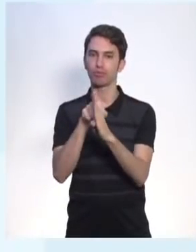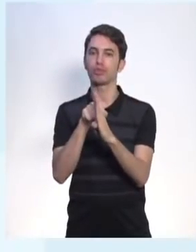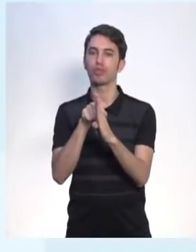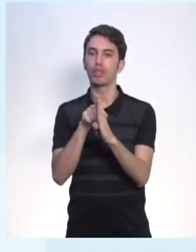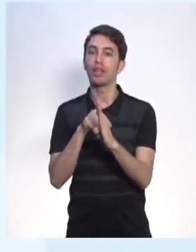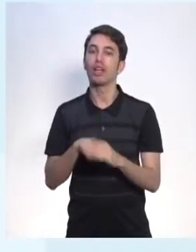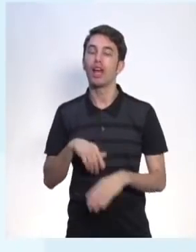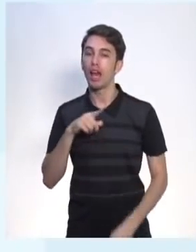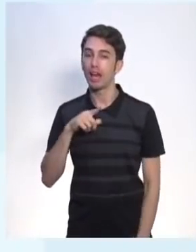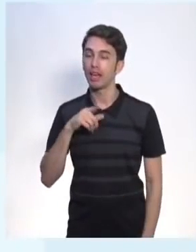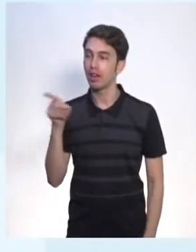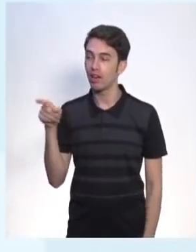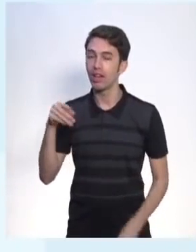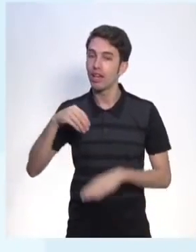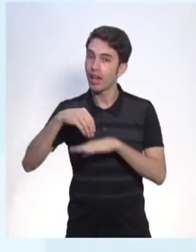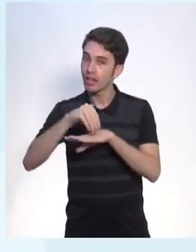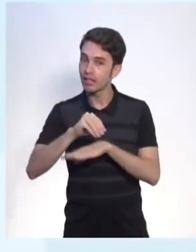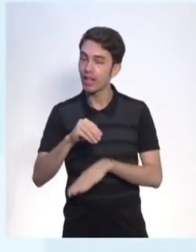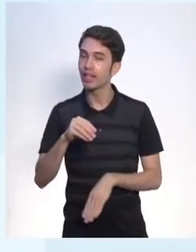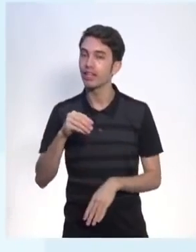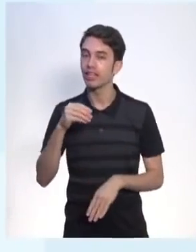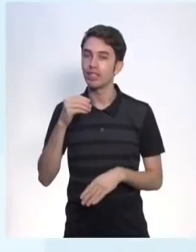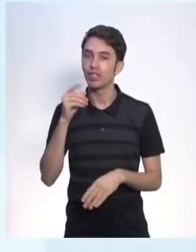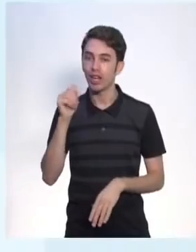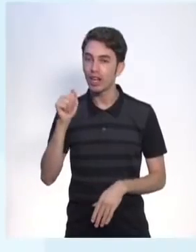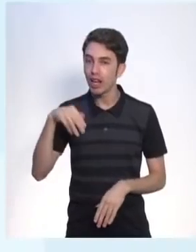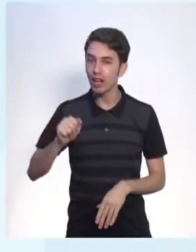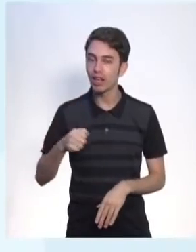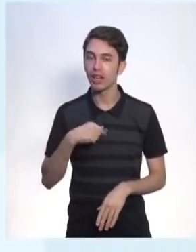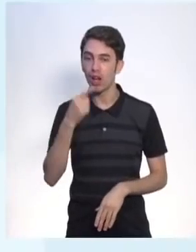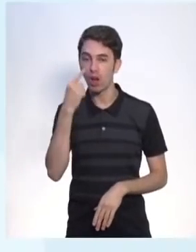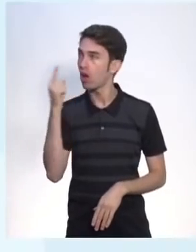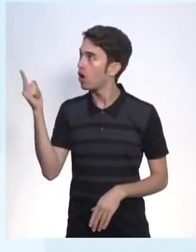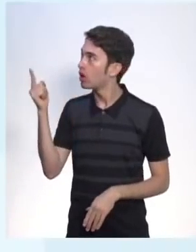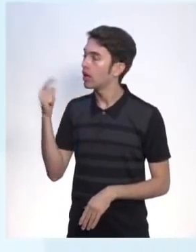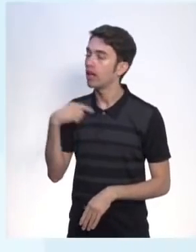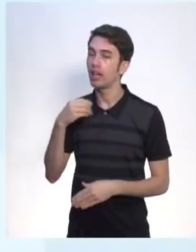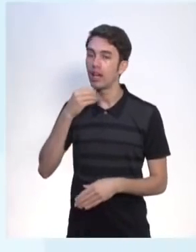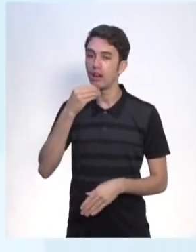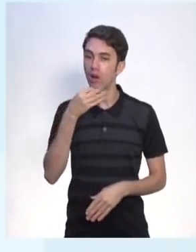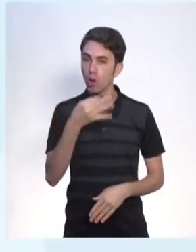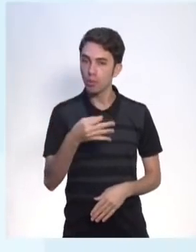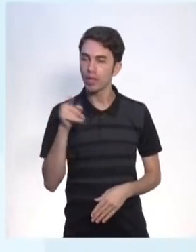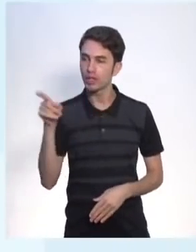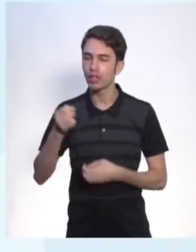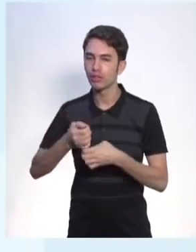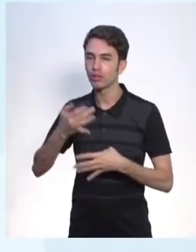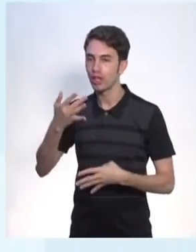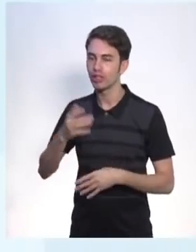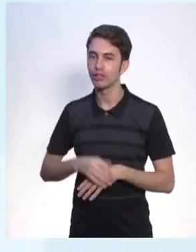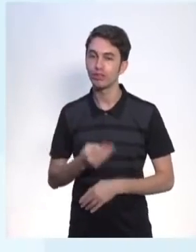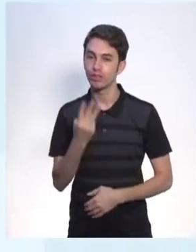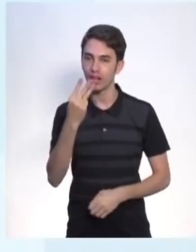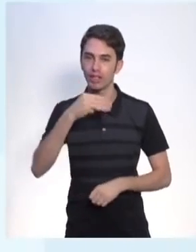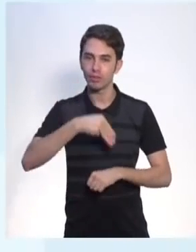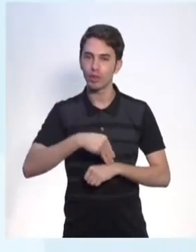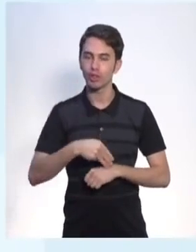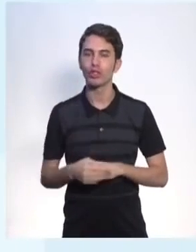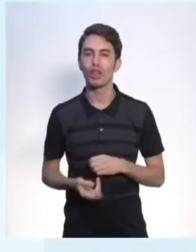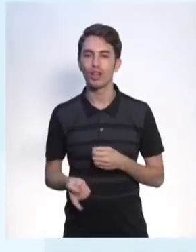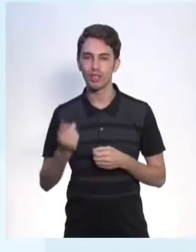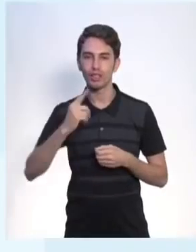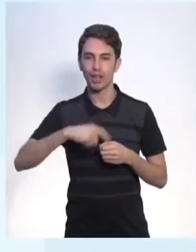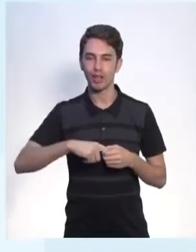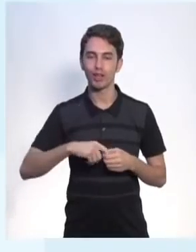hashtag dica da Ana. Então, olhem aí e comentem aí no chat que a Ana vai ler os comentários de vocês. 3 minutinhos, a gente